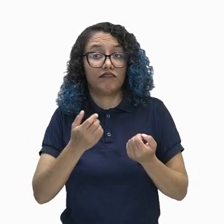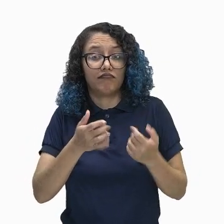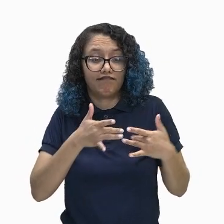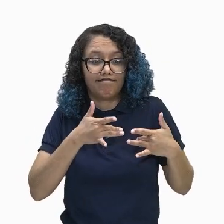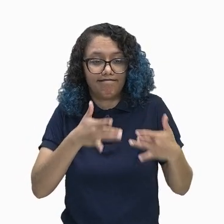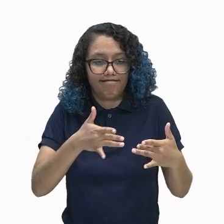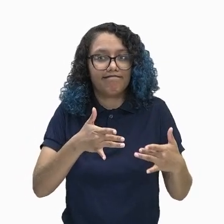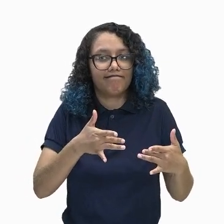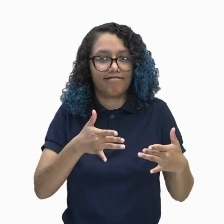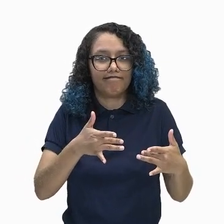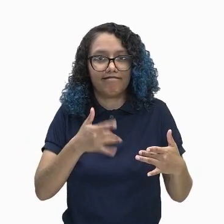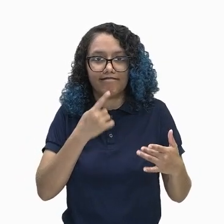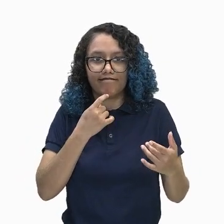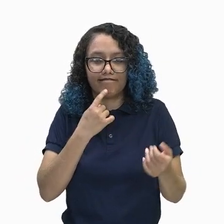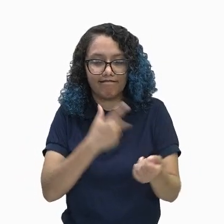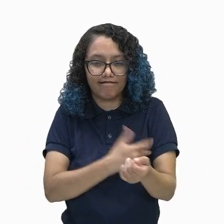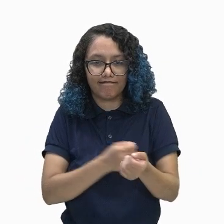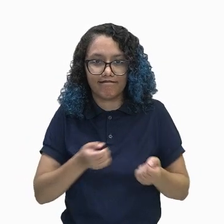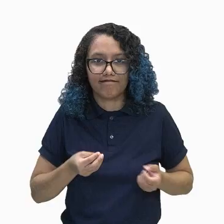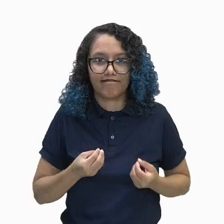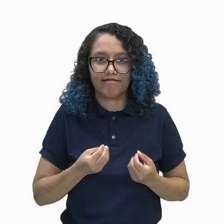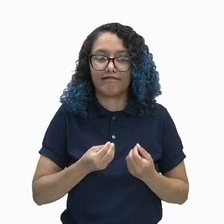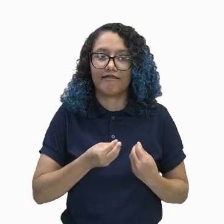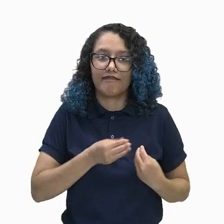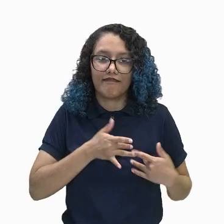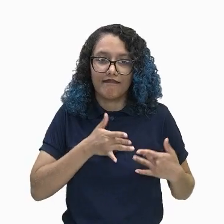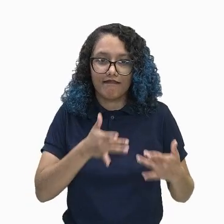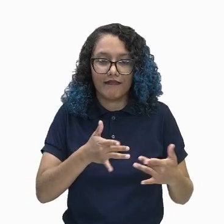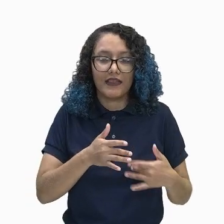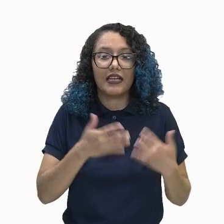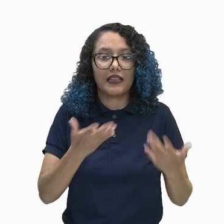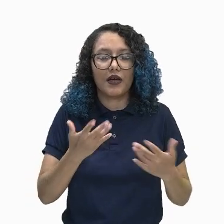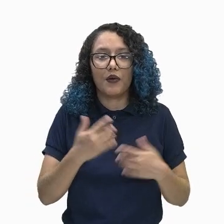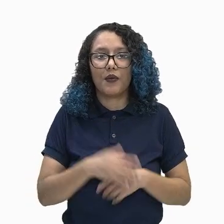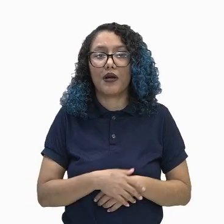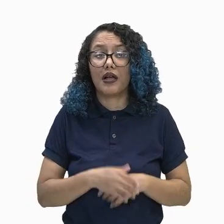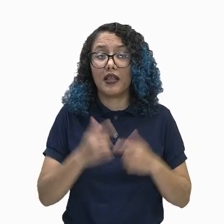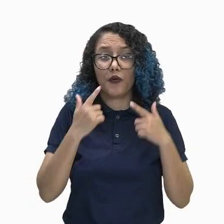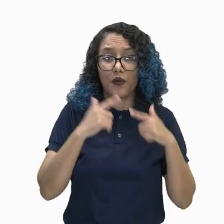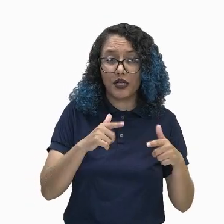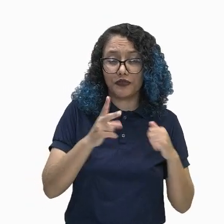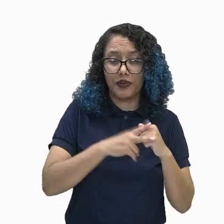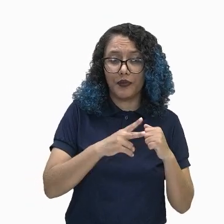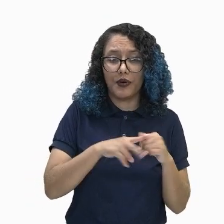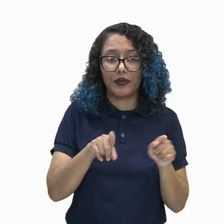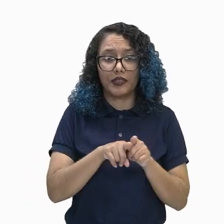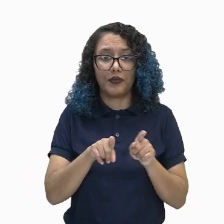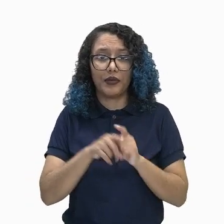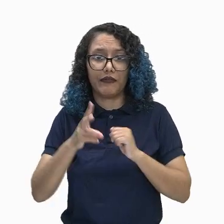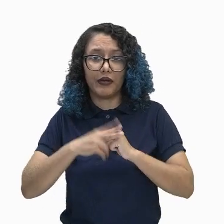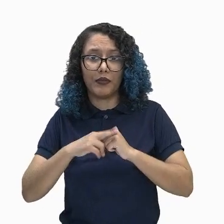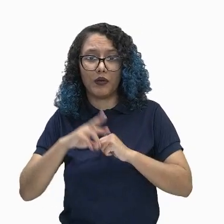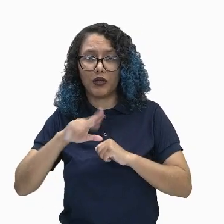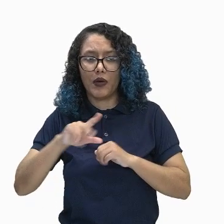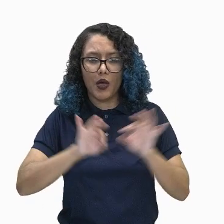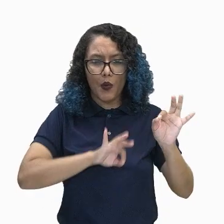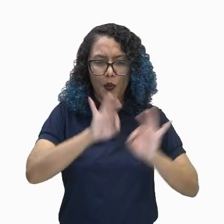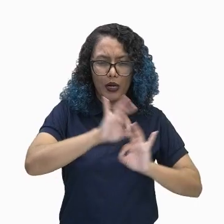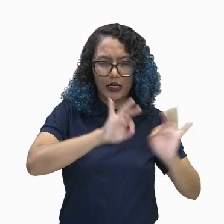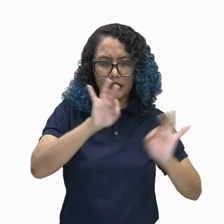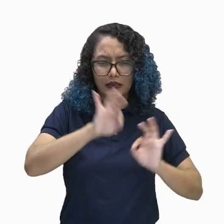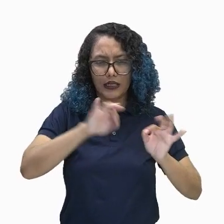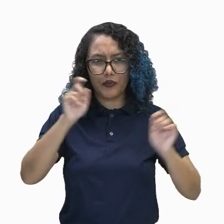todos os elementos, toda a linguagem verbal e não verbal desse cartaz serão articuladas para fazer com que o leitor,